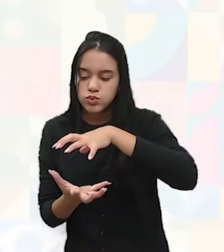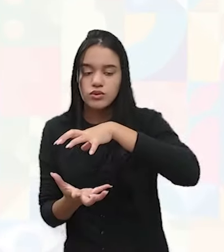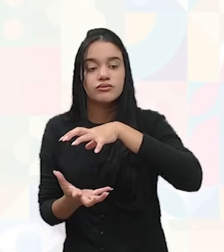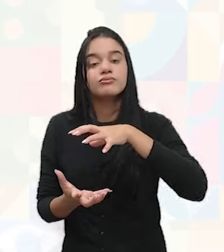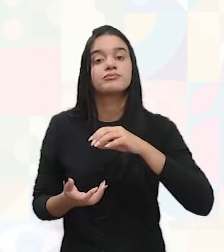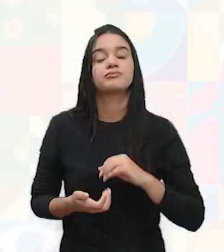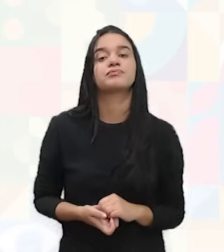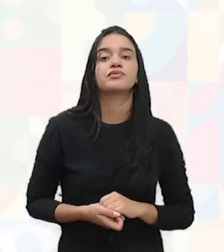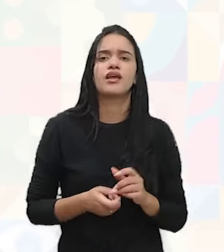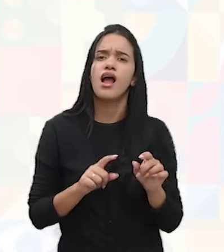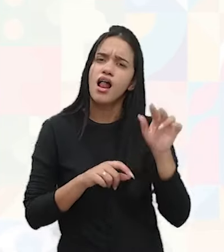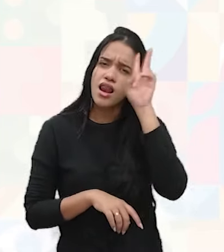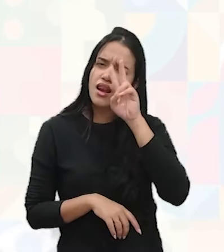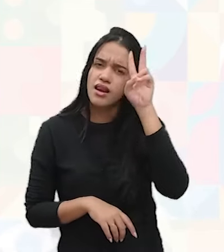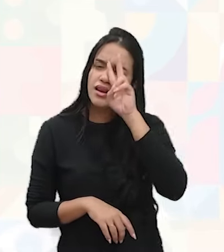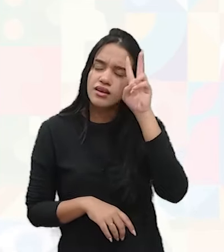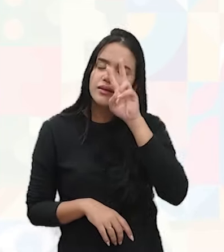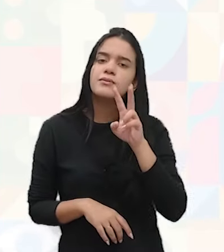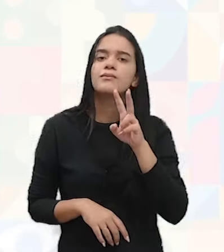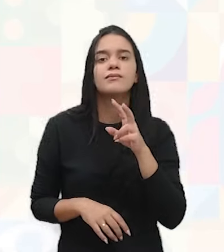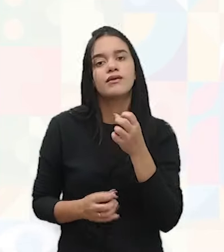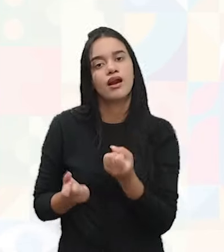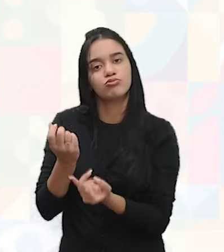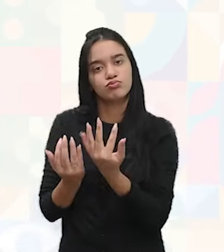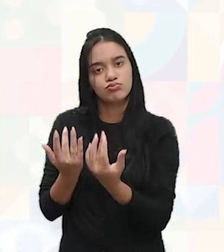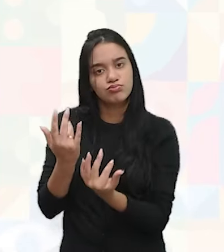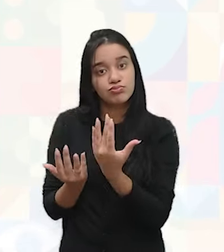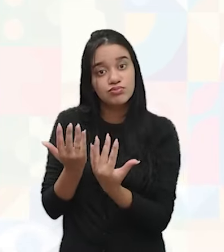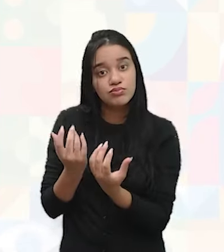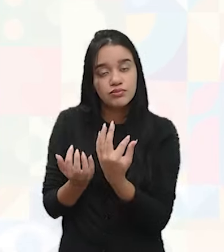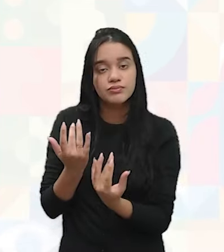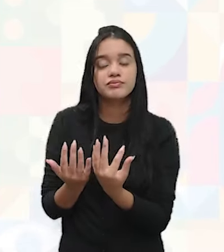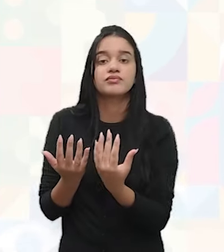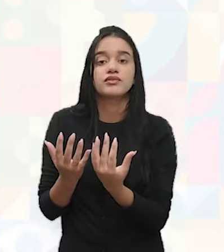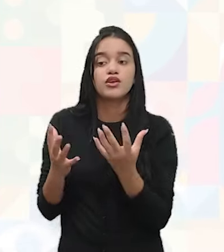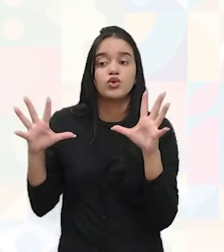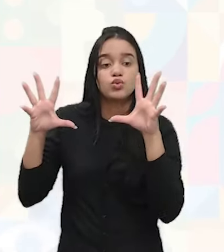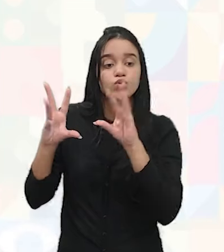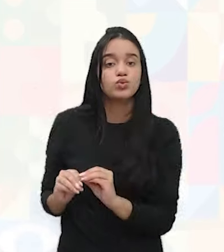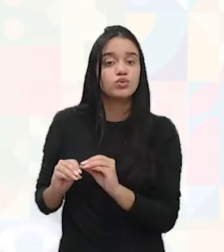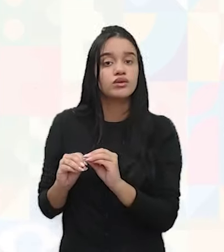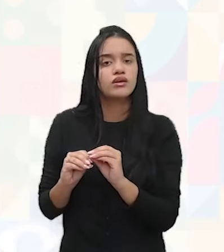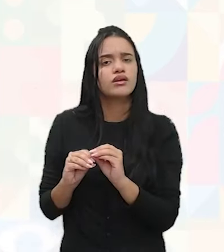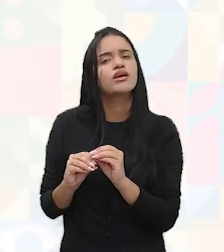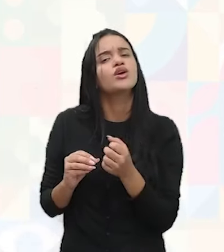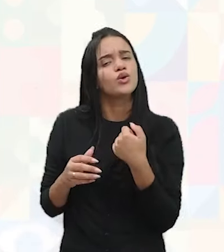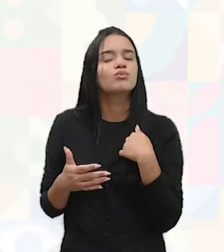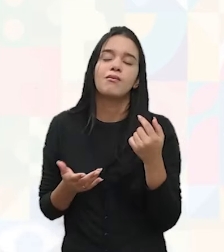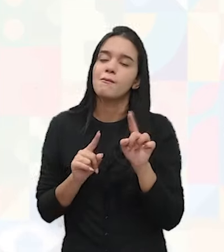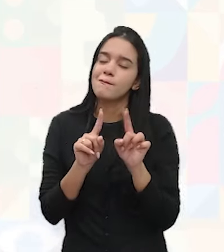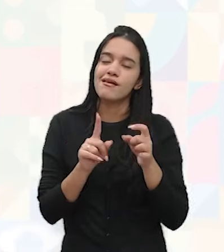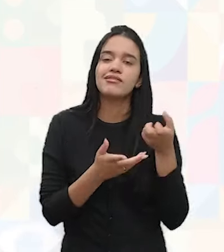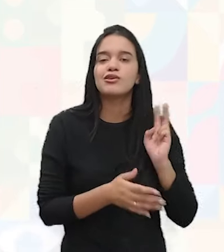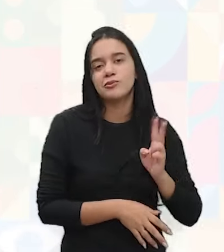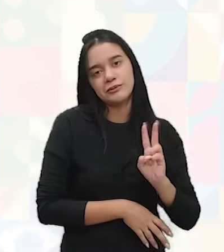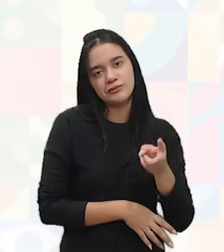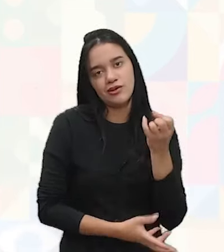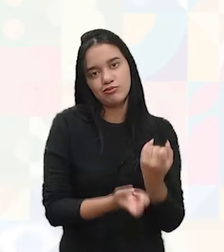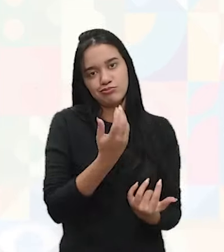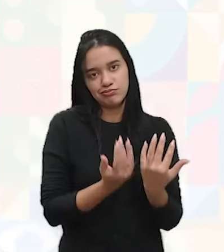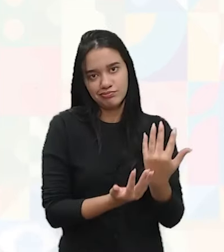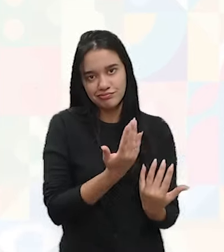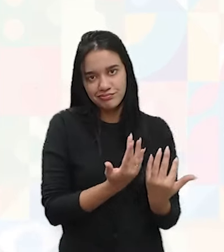interior se eu abafar eu só estou apagando a superfície e ele vai continuar queimando no interior do material então